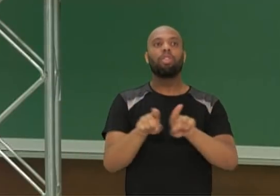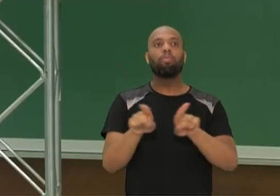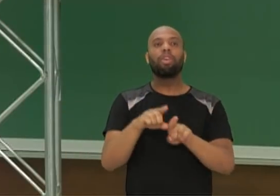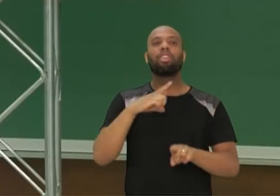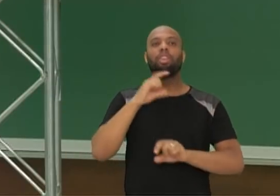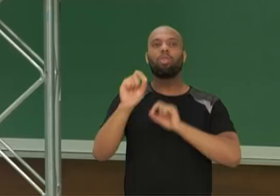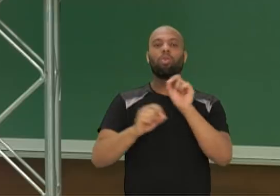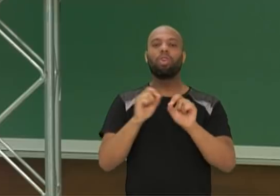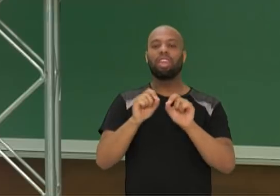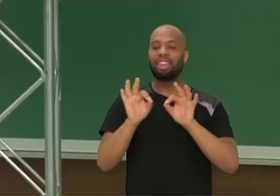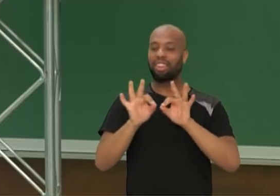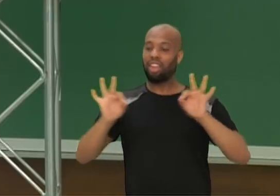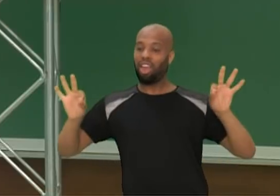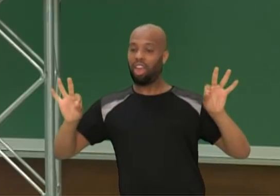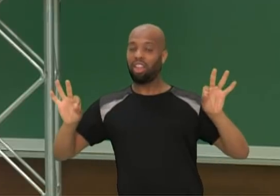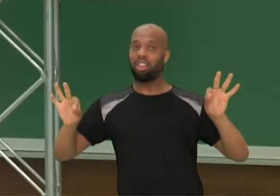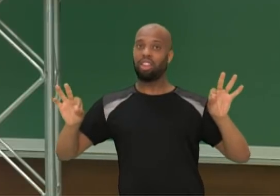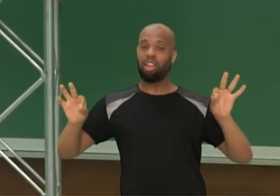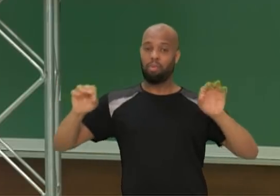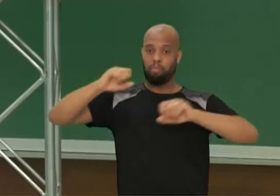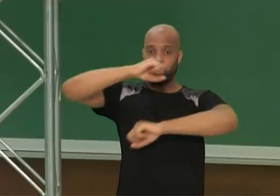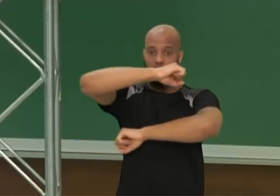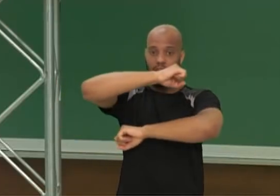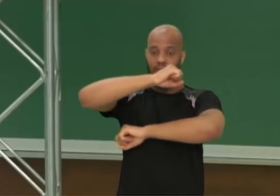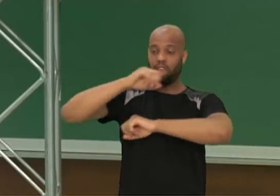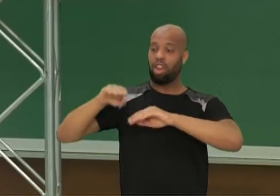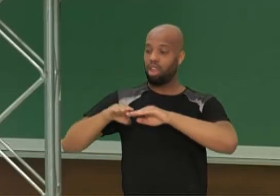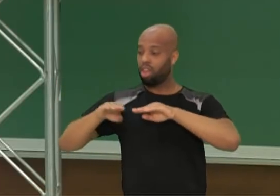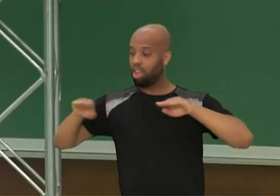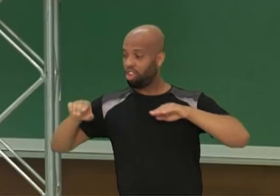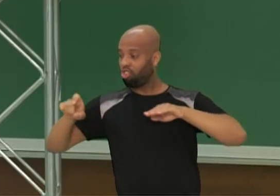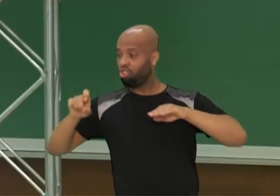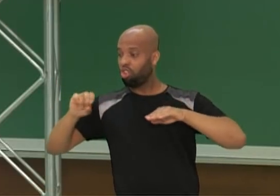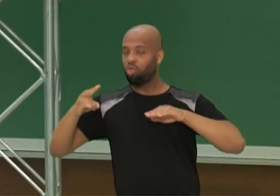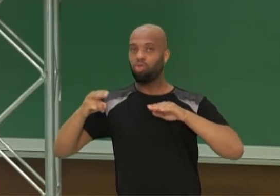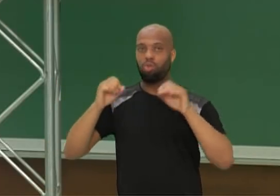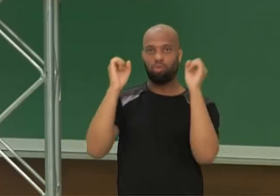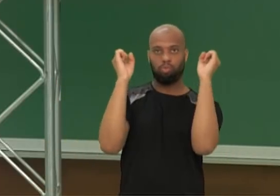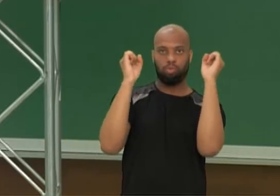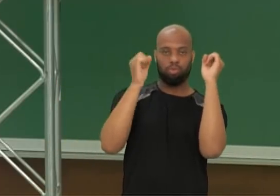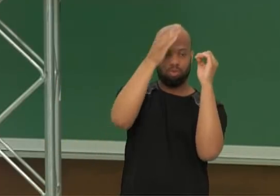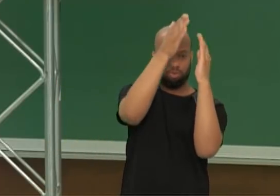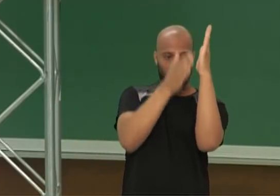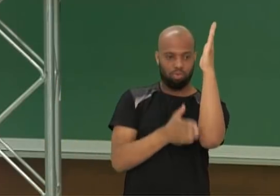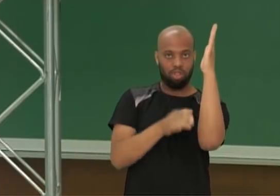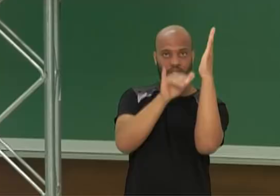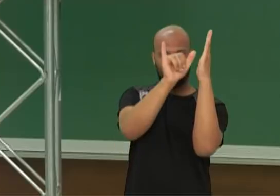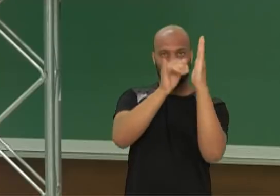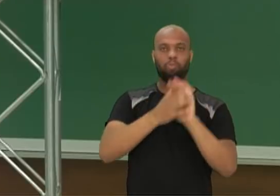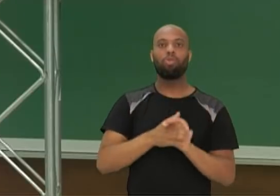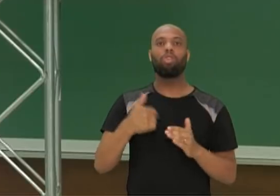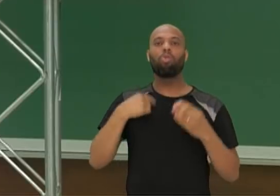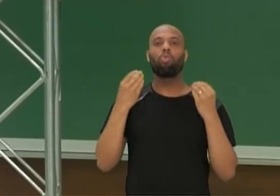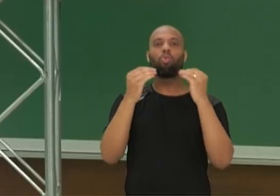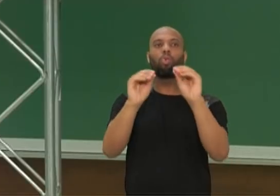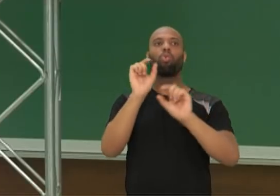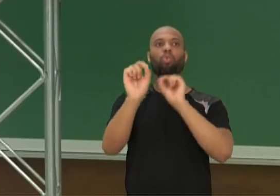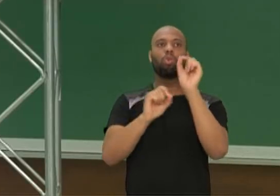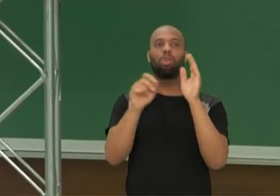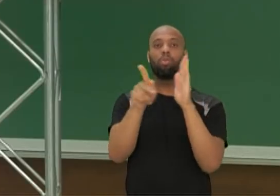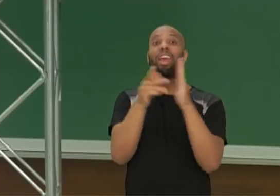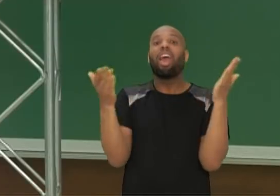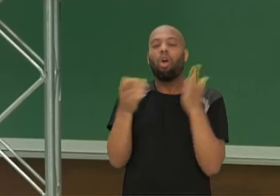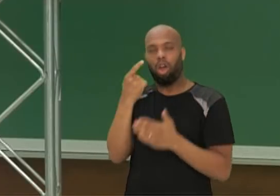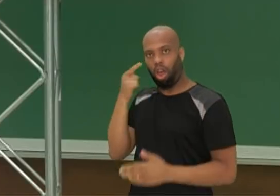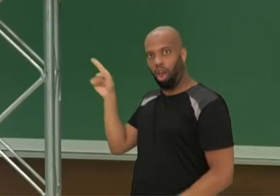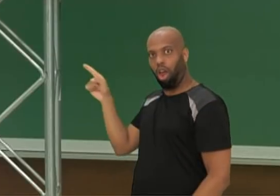paralela ou ao eixo x ou ao eixo x ou ao eixo y. Nesse caso da figura, eu coloquei uma diretriz paralela ao